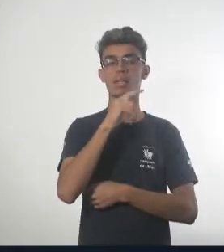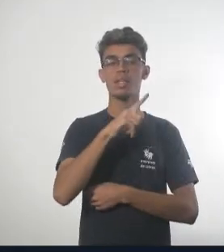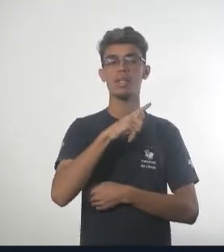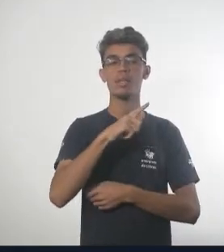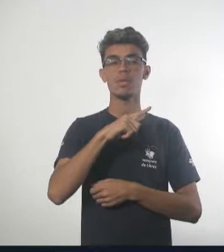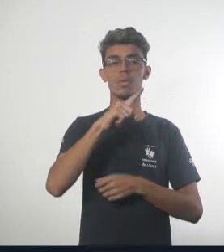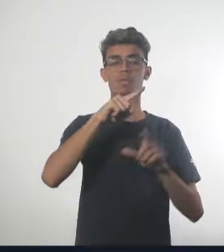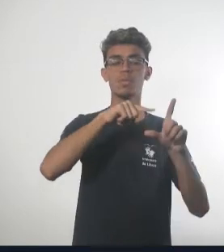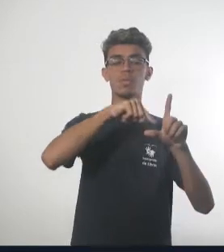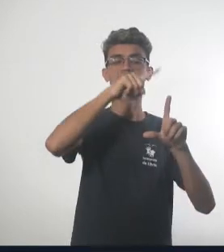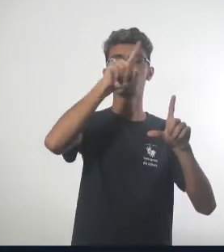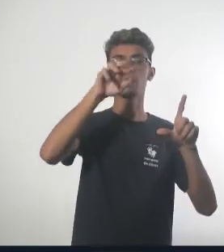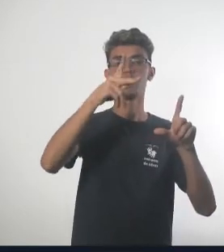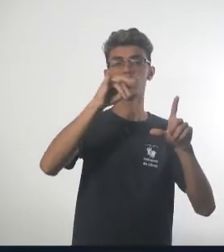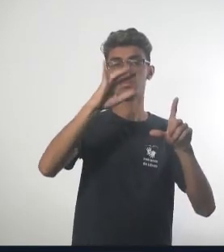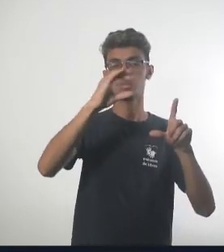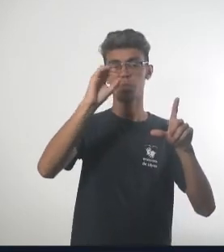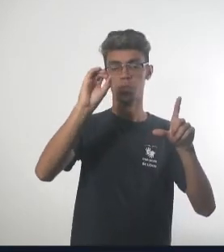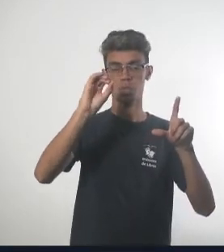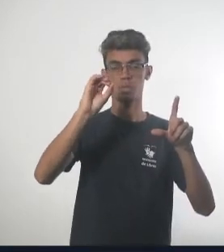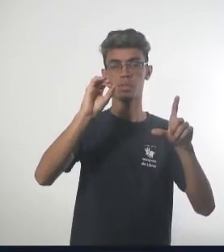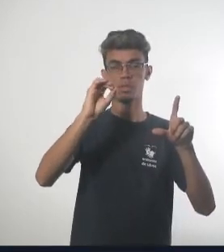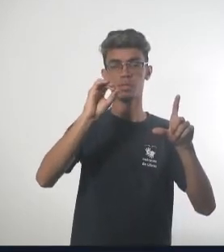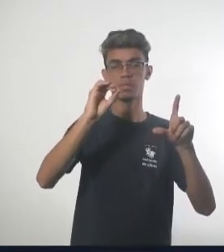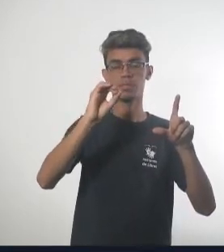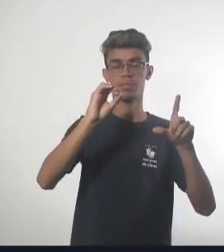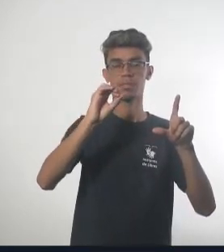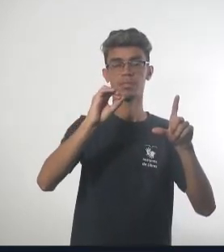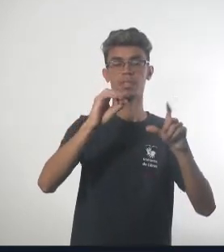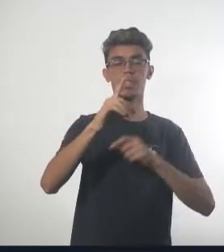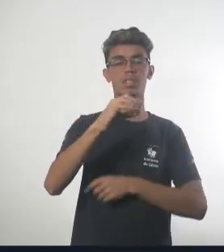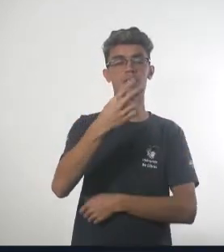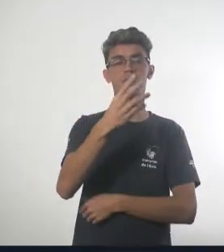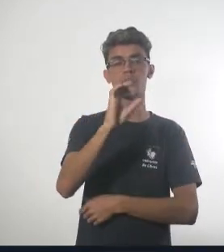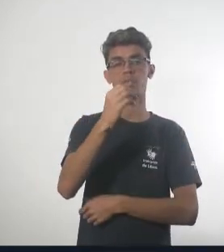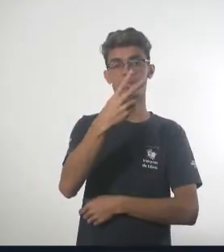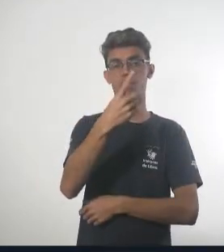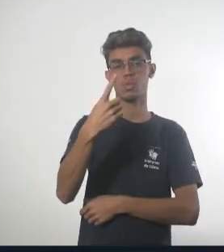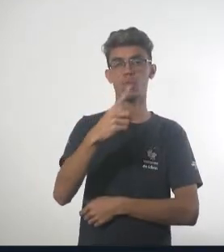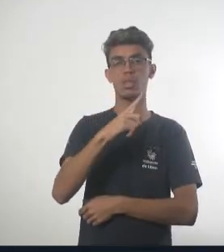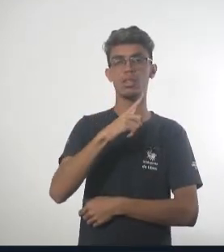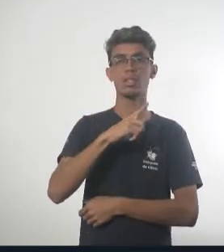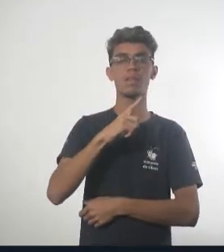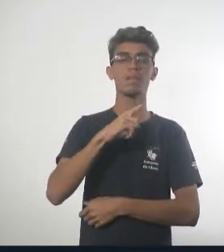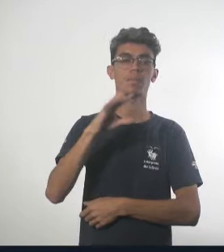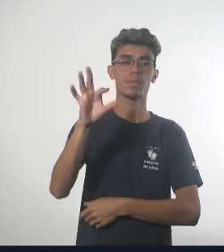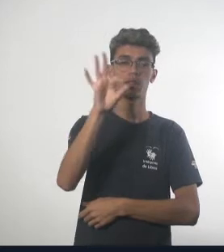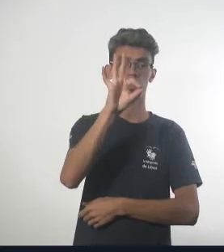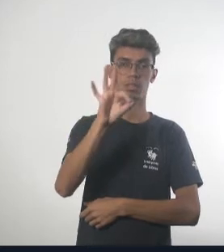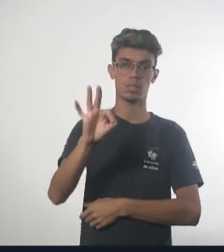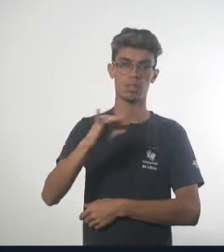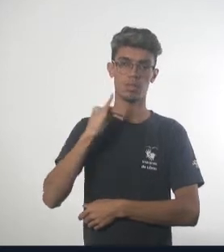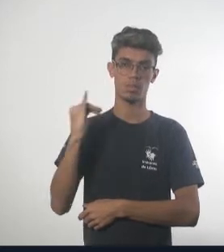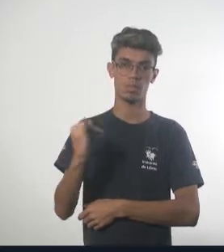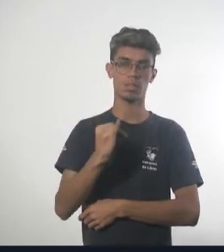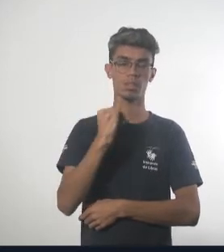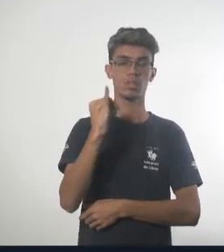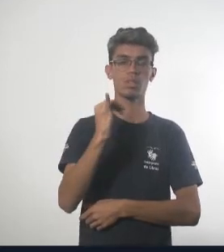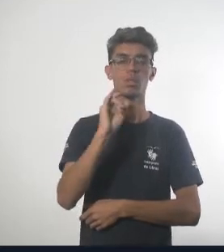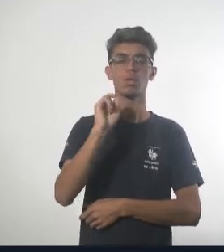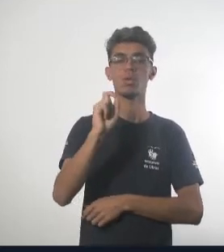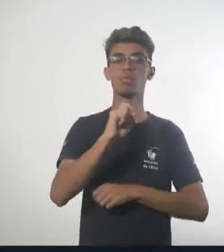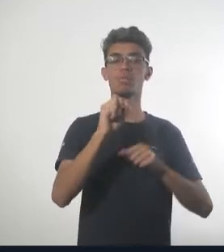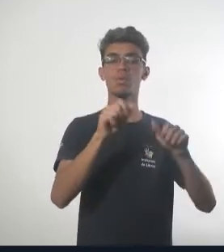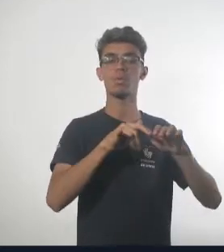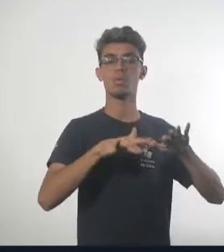aos casos, isso se reflete também nos surtos. E, em 2021, nós tivemos um percentual significativo de surtos ocorridos